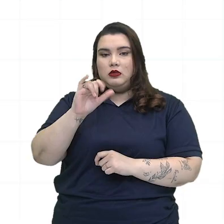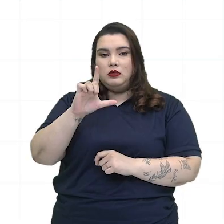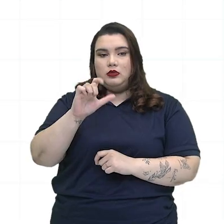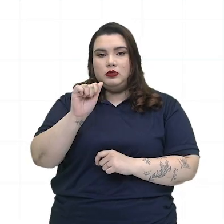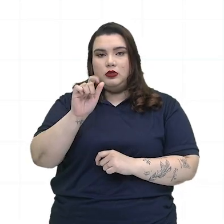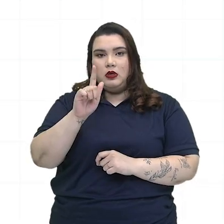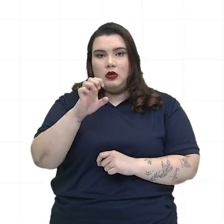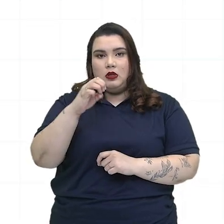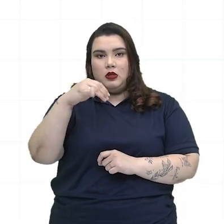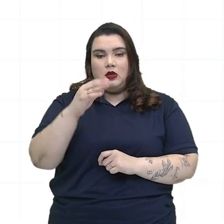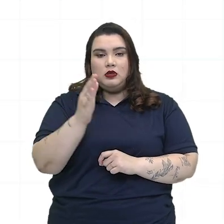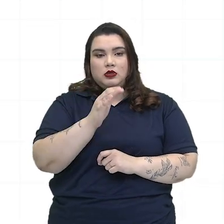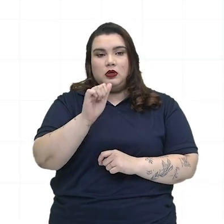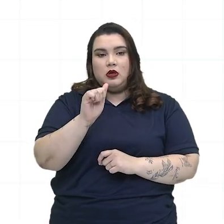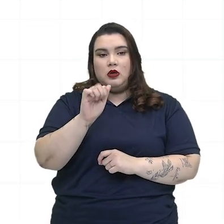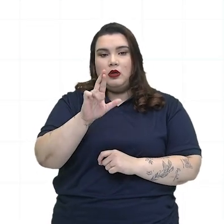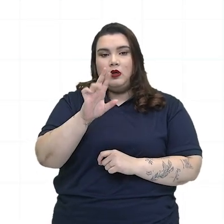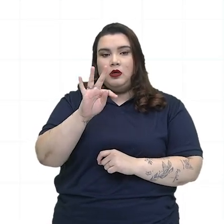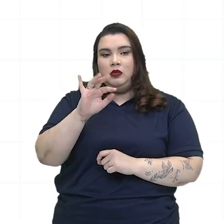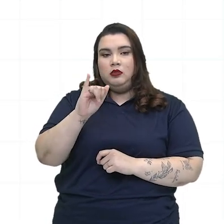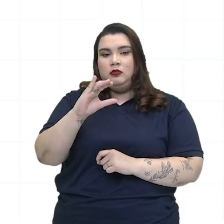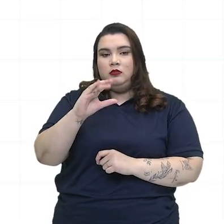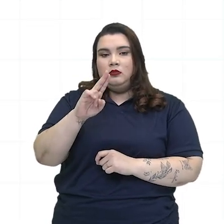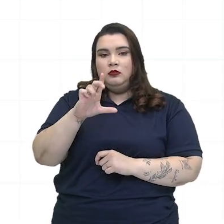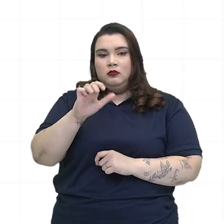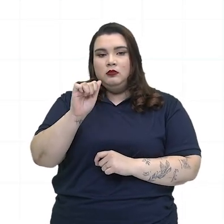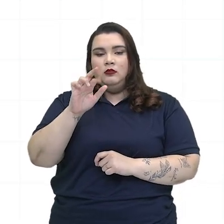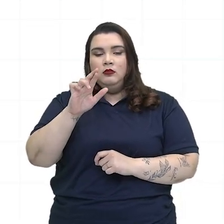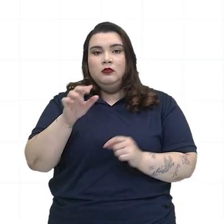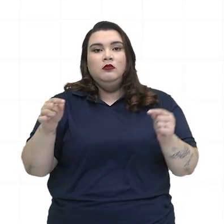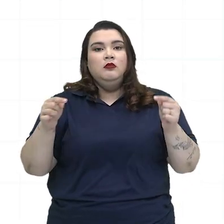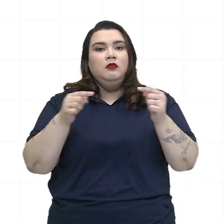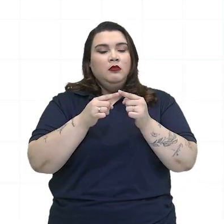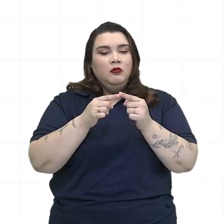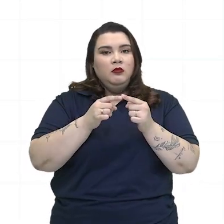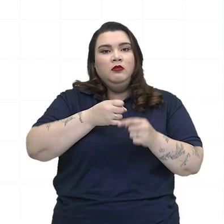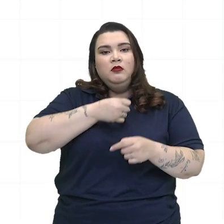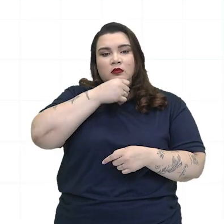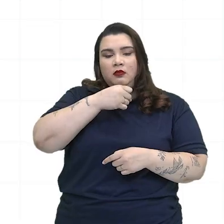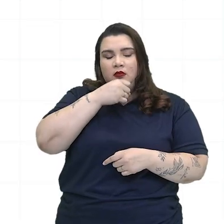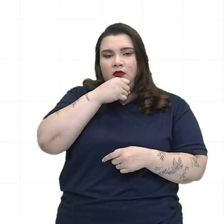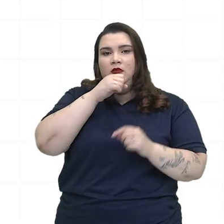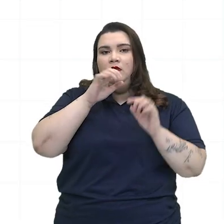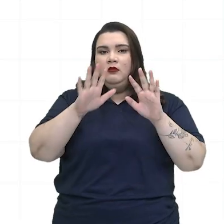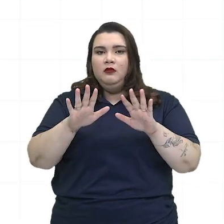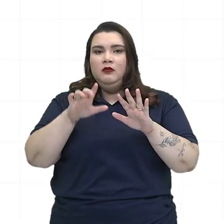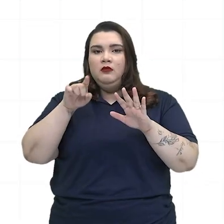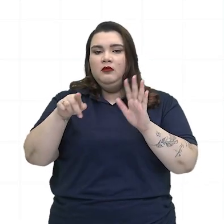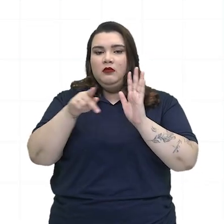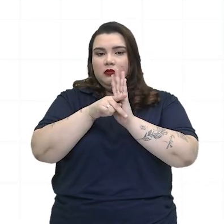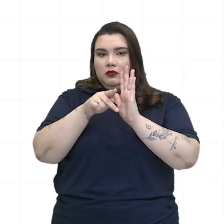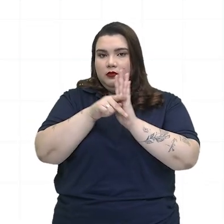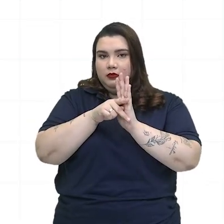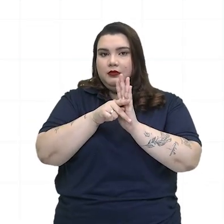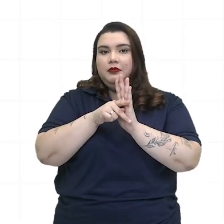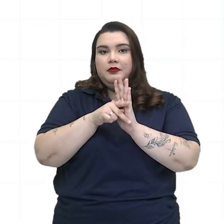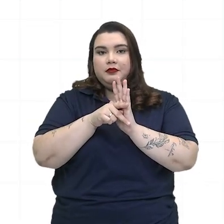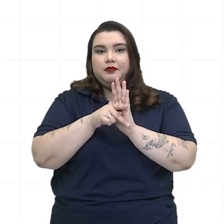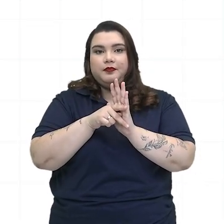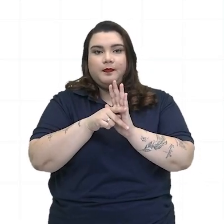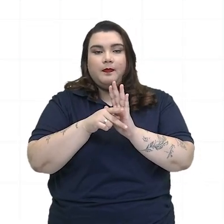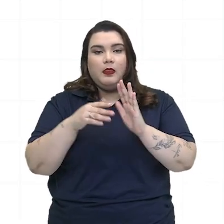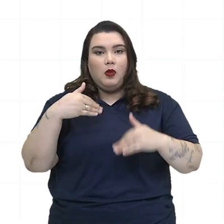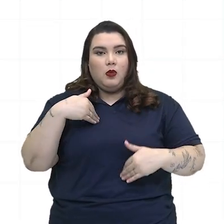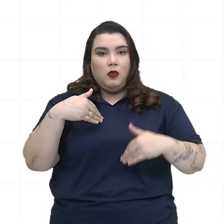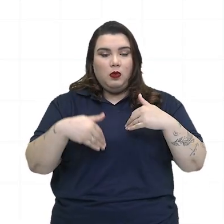comum em idosos. Ah, professora, mas cartilagem não é sistema esquelético, só que parte da